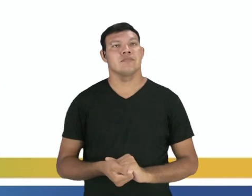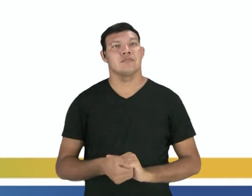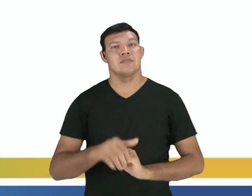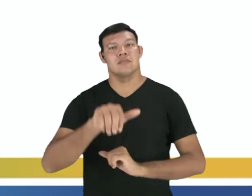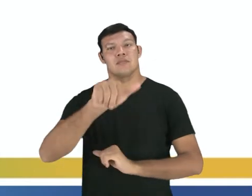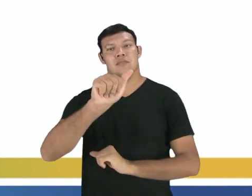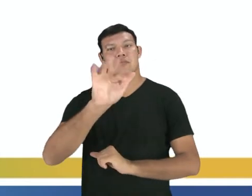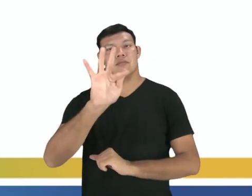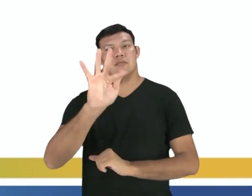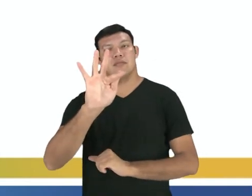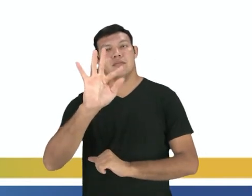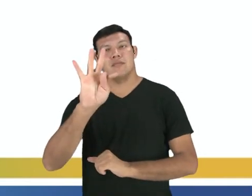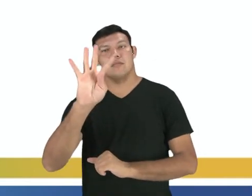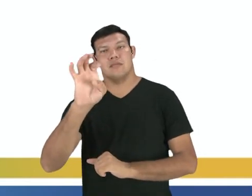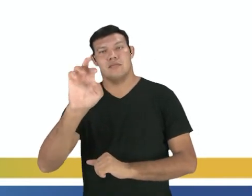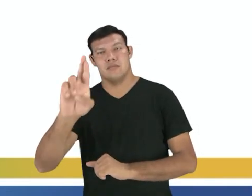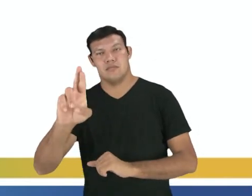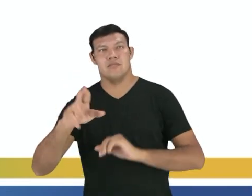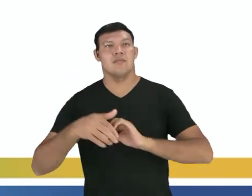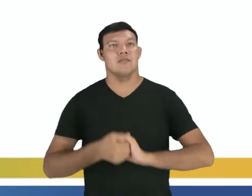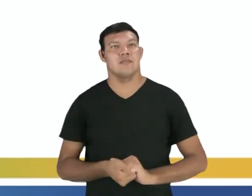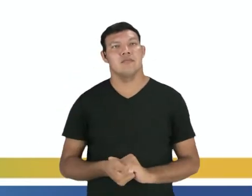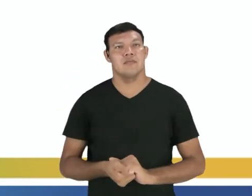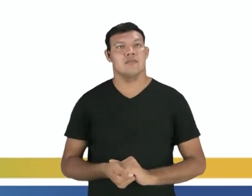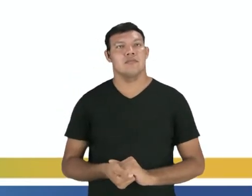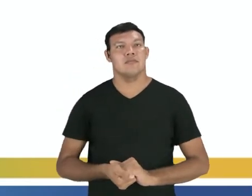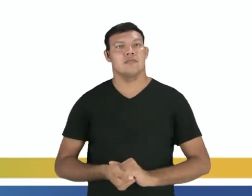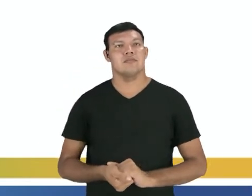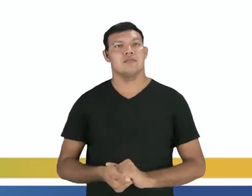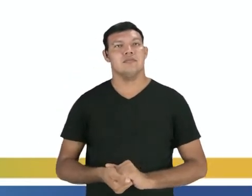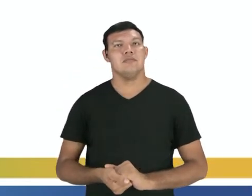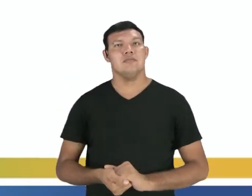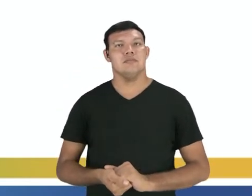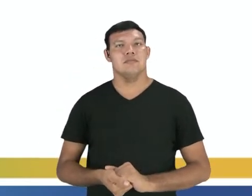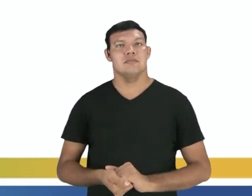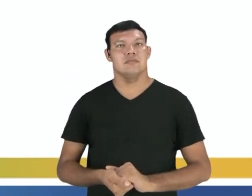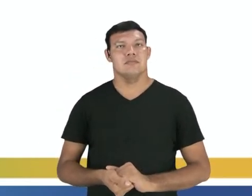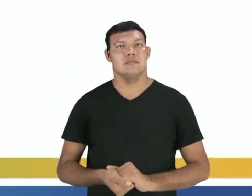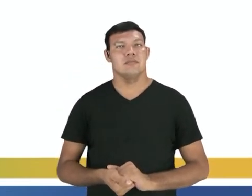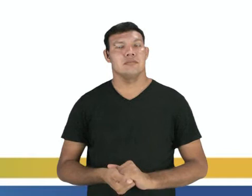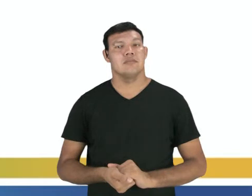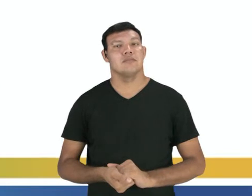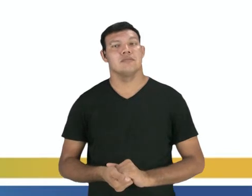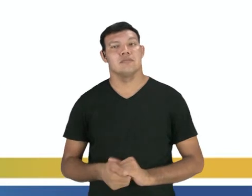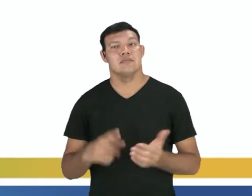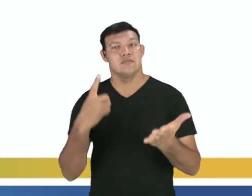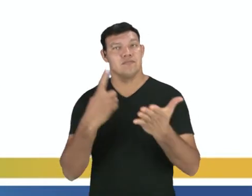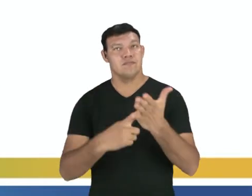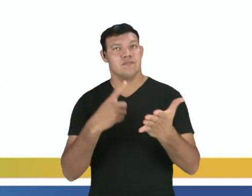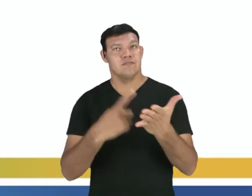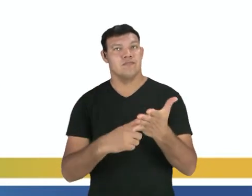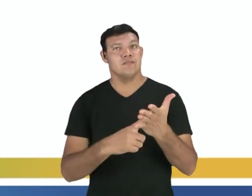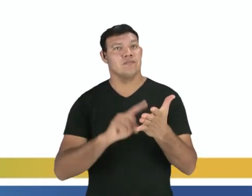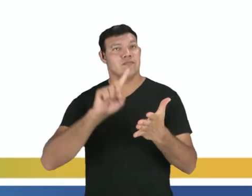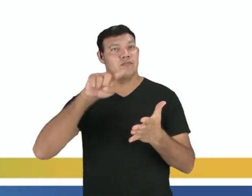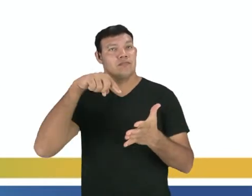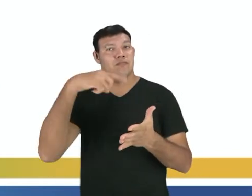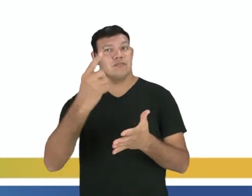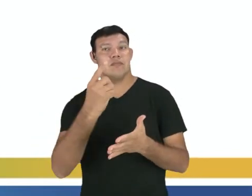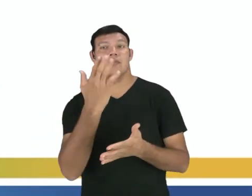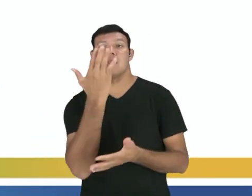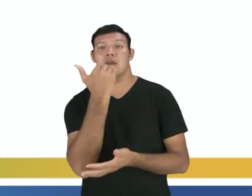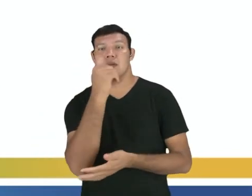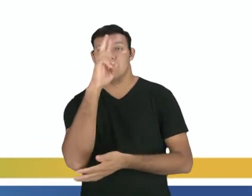outro evento na linha do tempo por exemplo arrasa no conhecimento Arthur Lan eu tenho compromisso depois